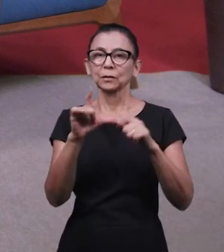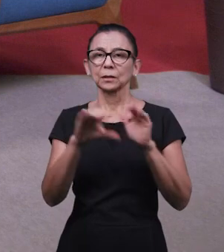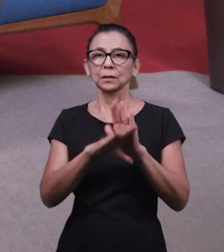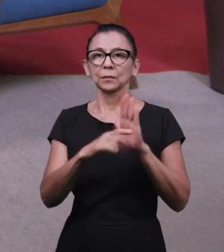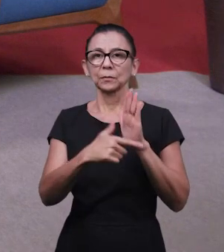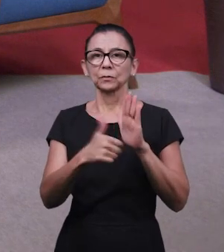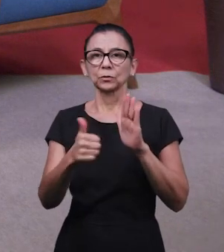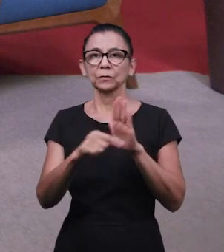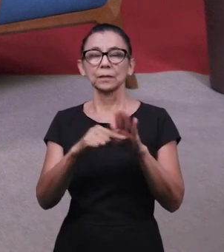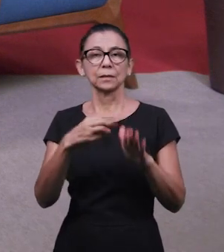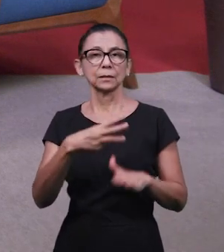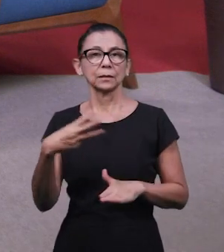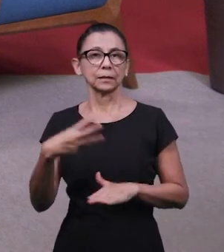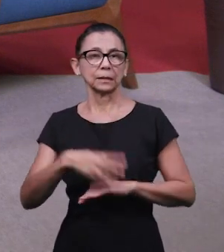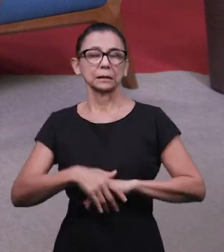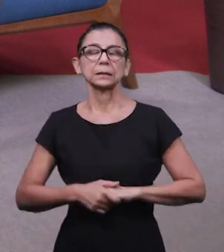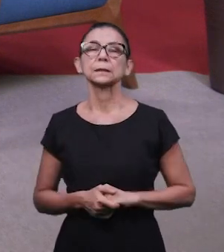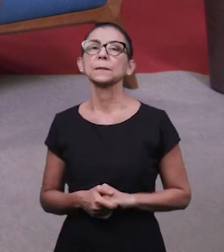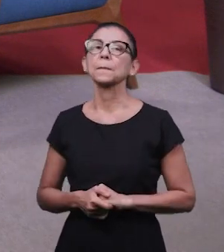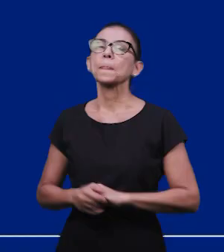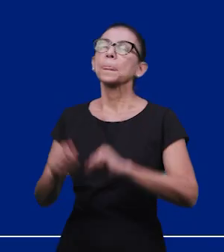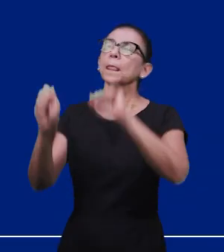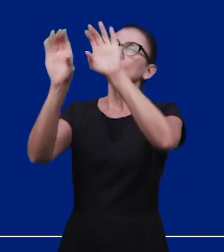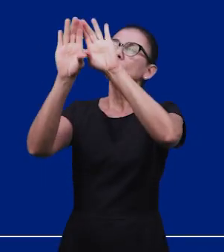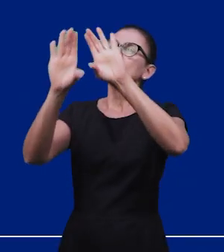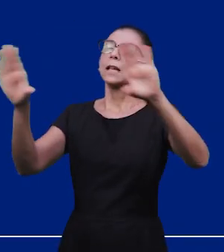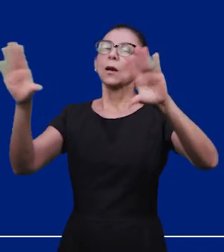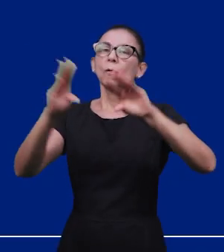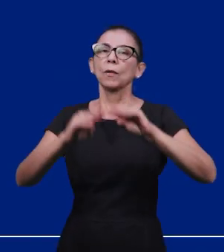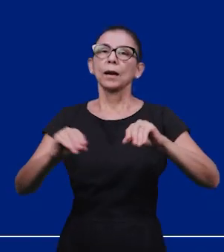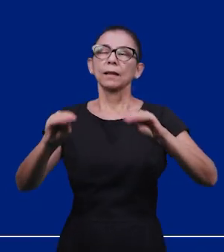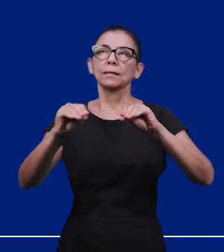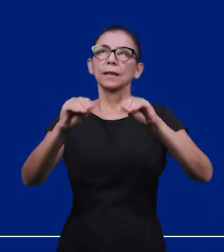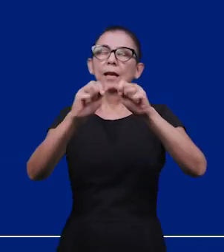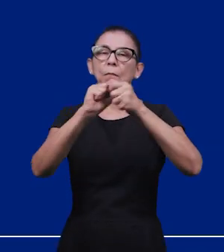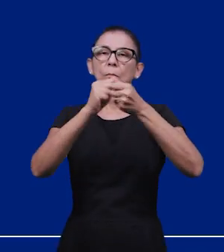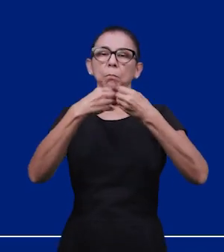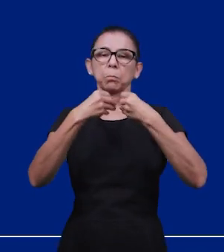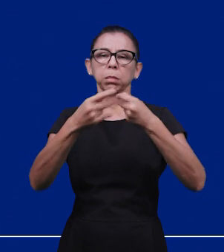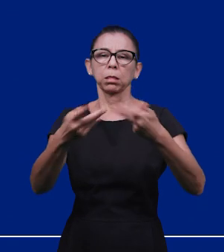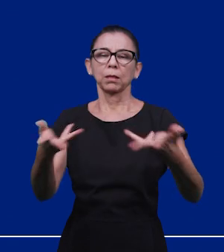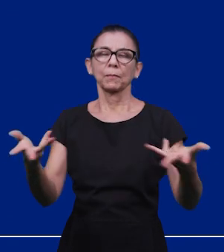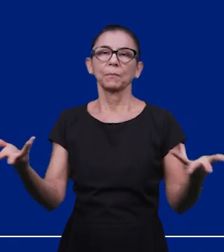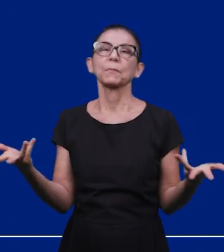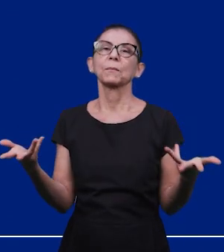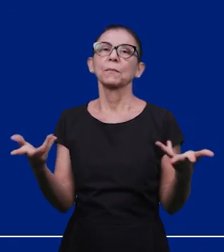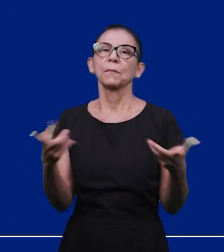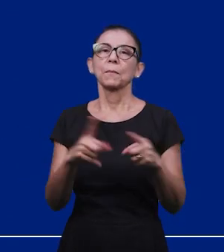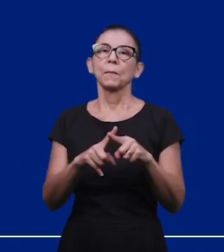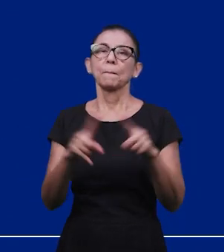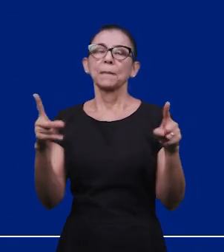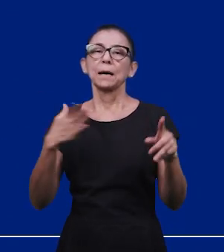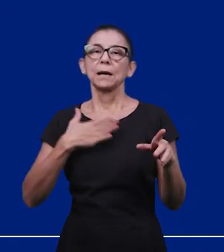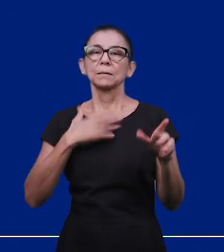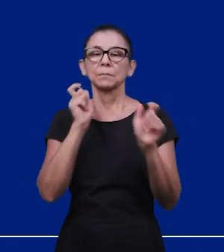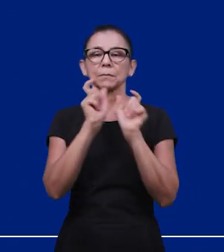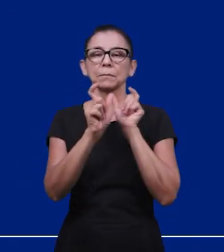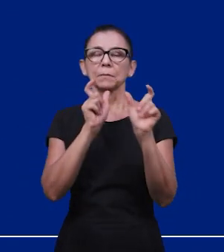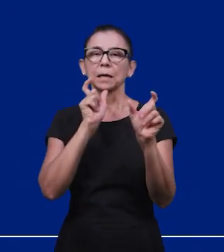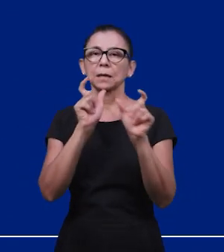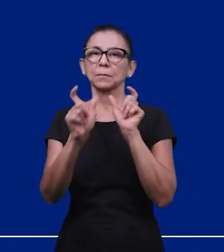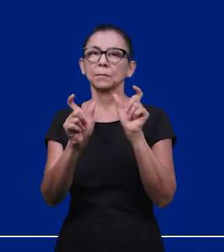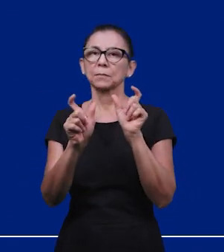estamos falando, é que a própria palavra de Deus, ela garante que tudo isso vai acontecer. E